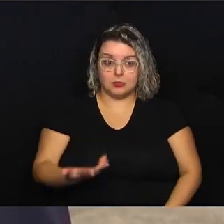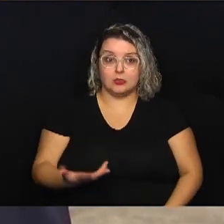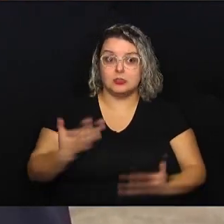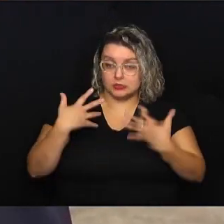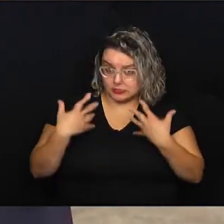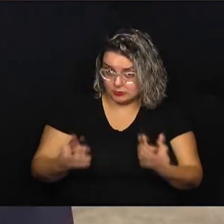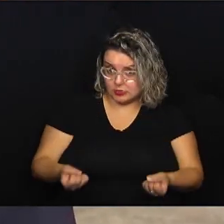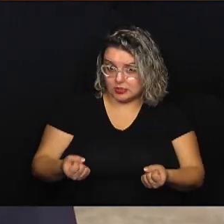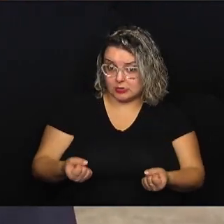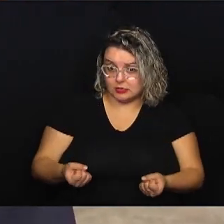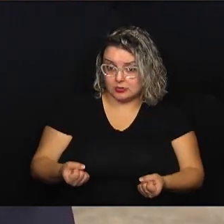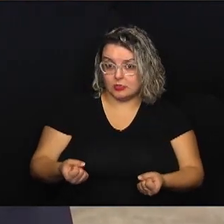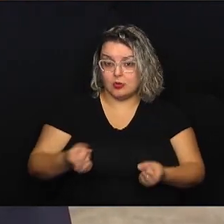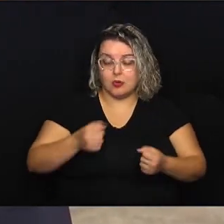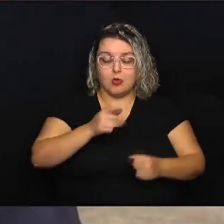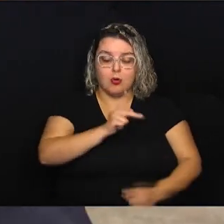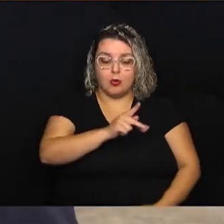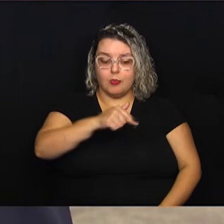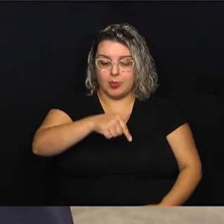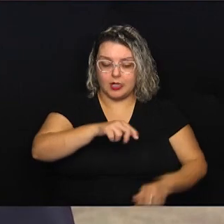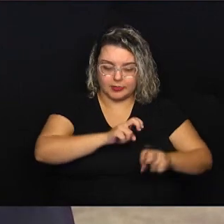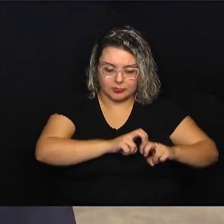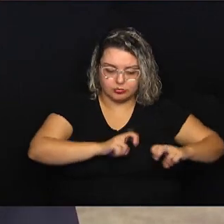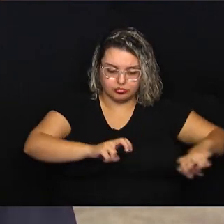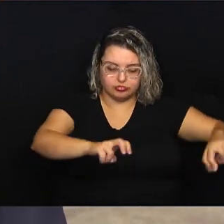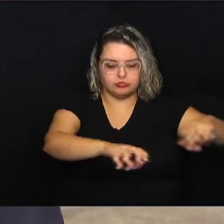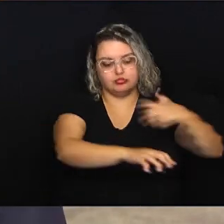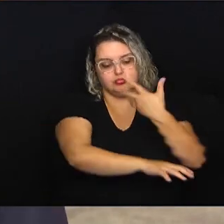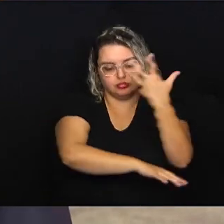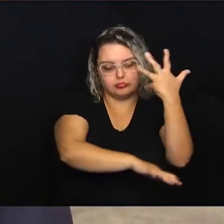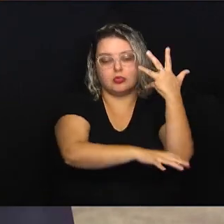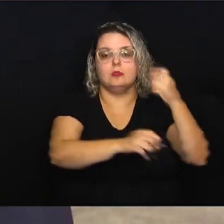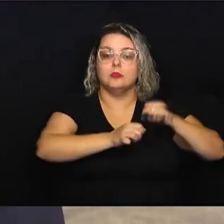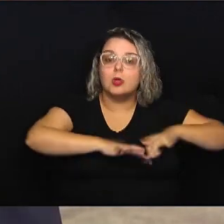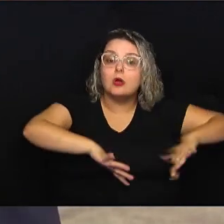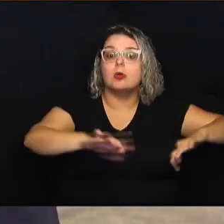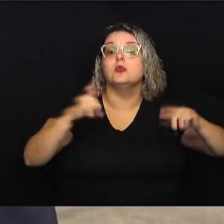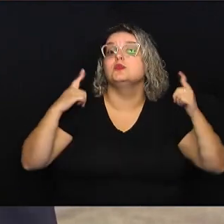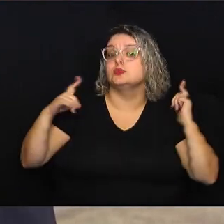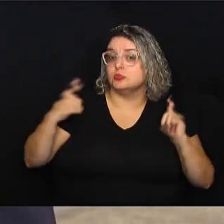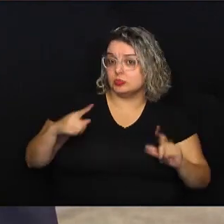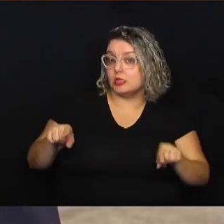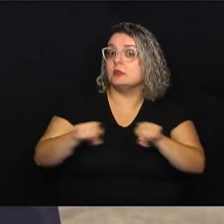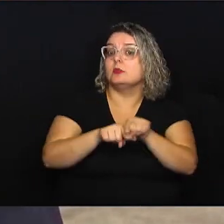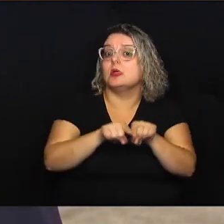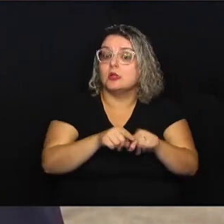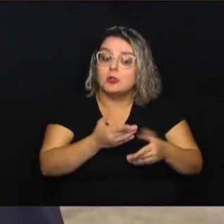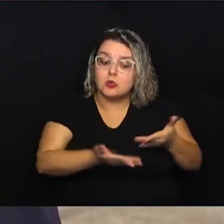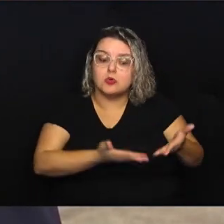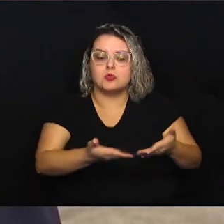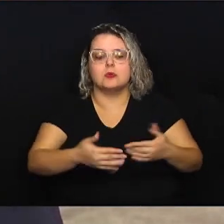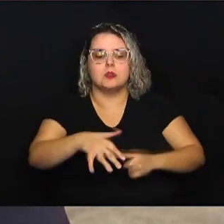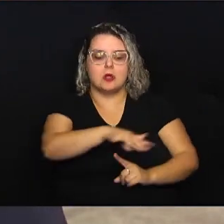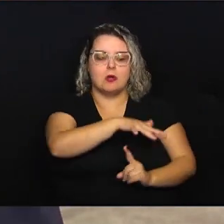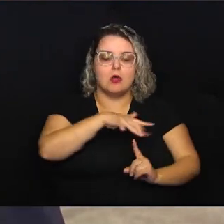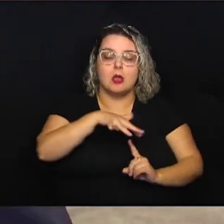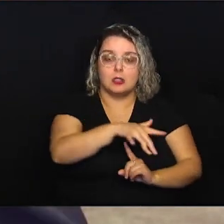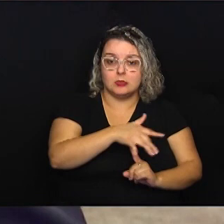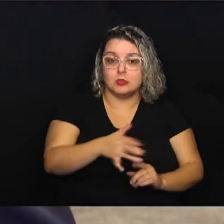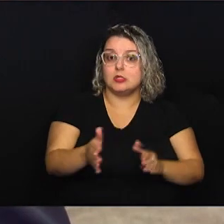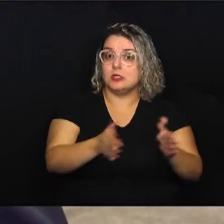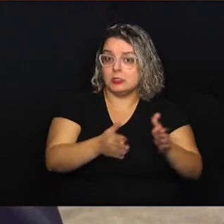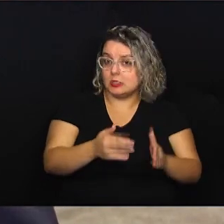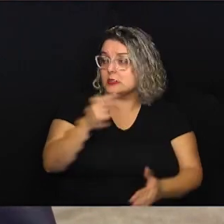o Parque Linear, como você bem mencionou, além da questão do lazer, também tem a preservação ambiental. E neste trecho, Gabriel,